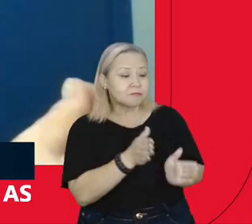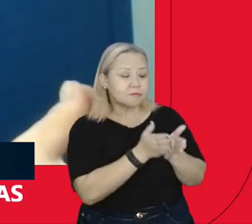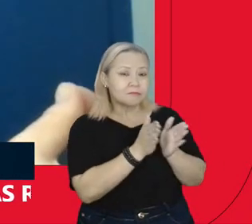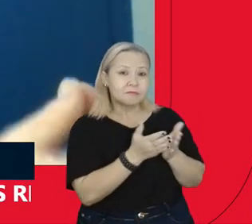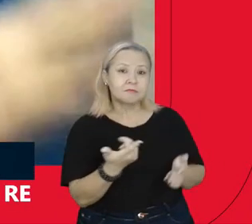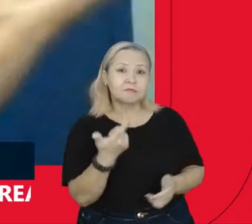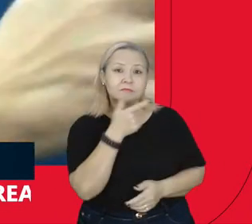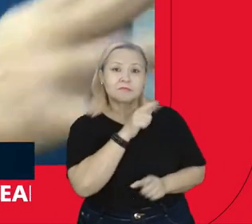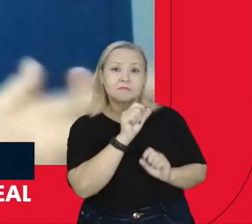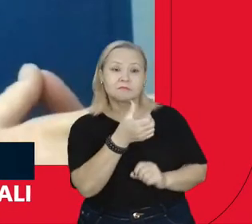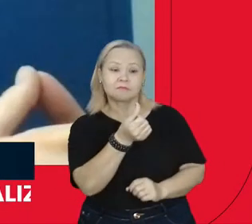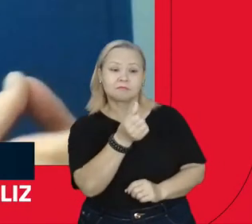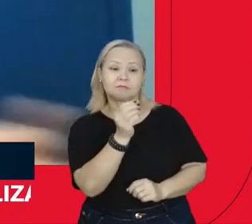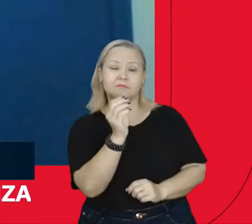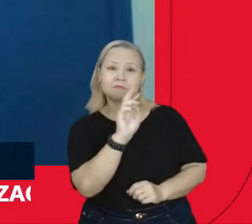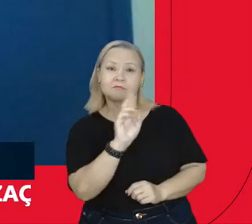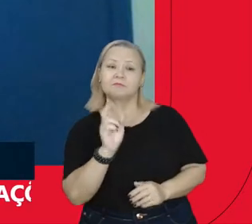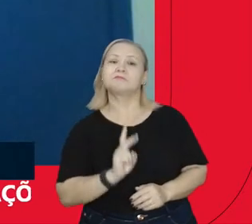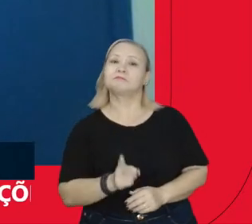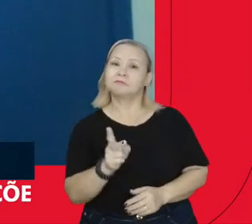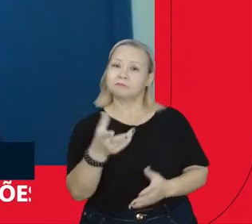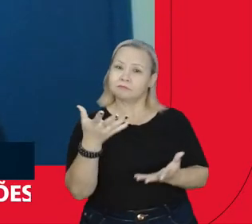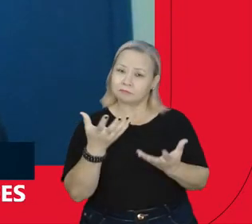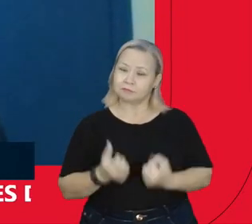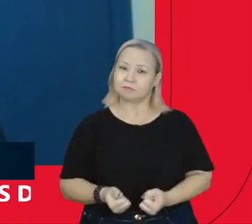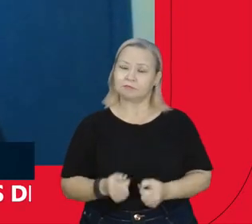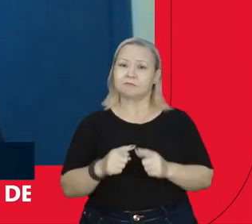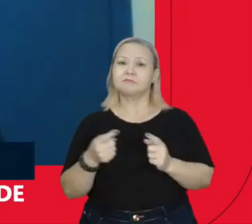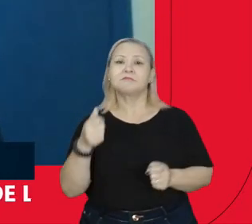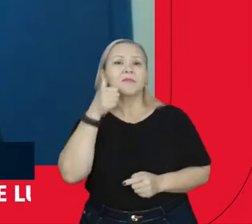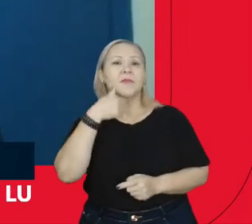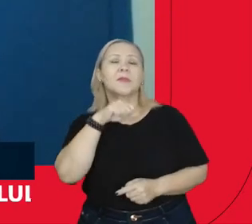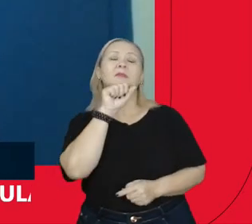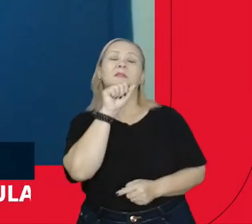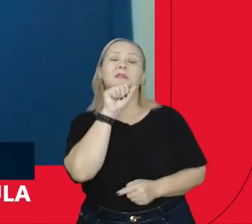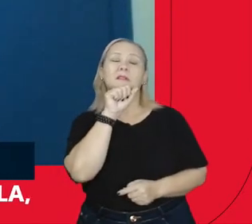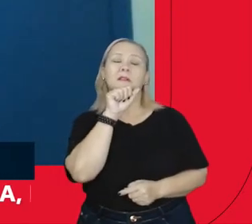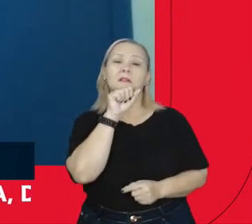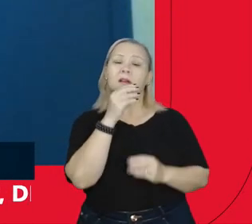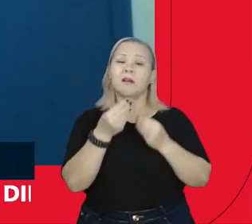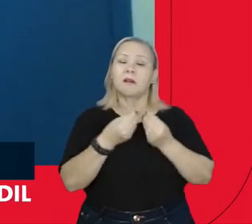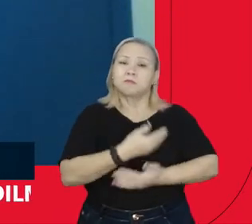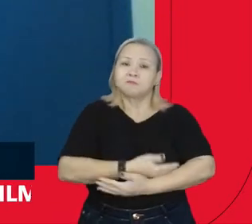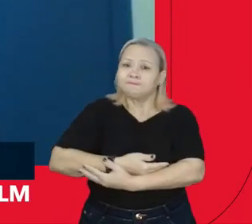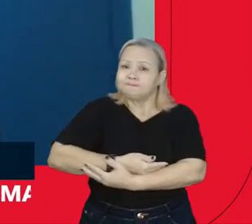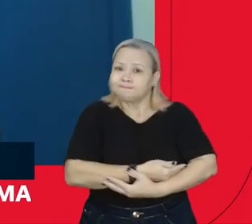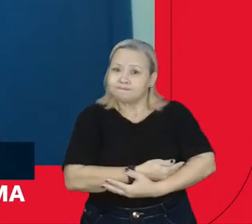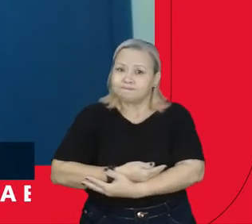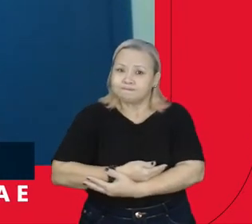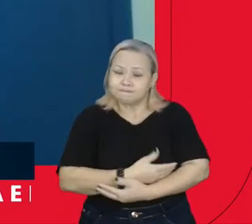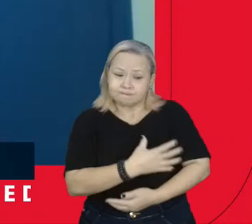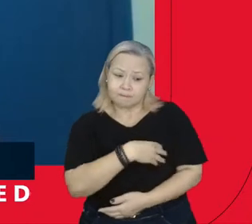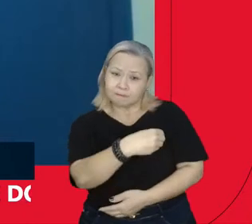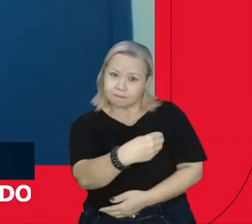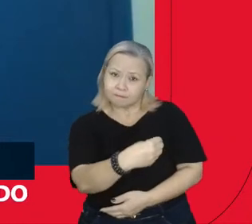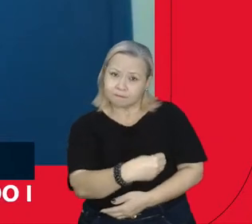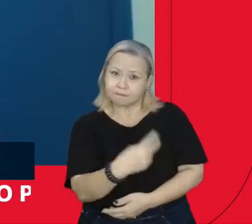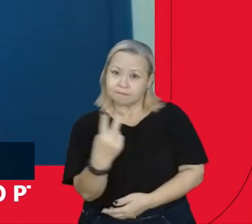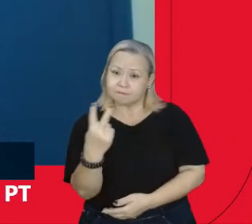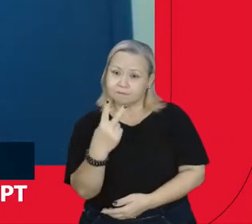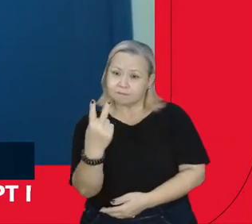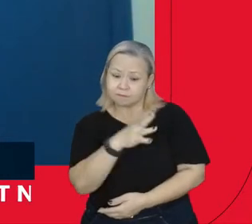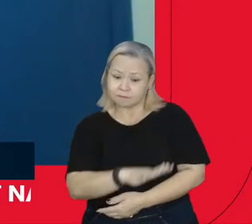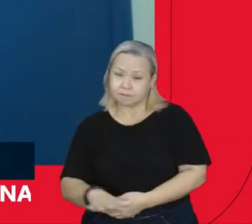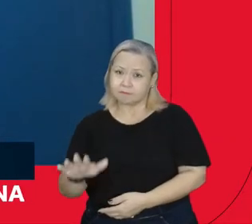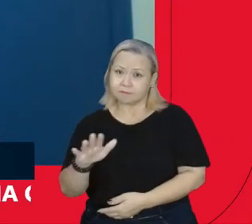ganhando R$600, vai continuar ganhando. Mas uma mãe com um bebê, com um filho, com duas crianças